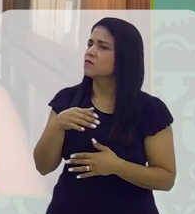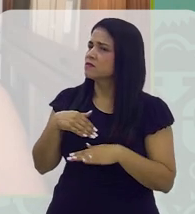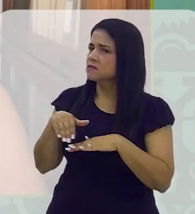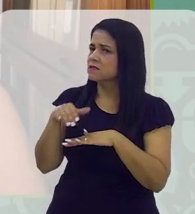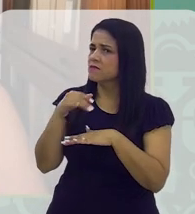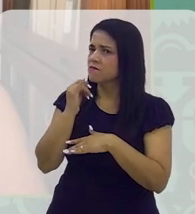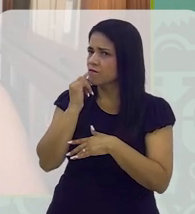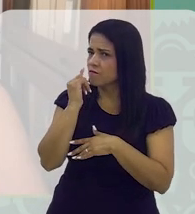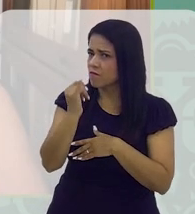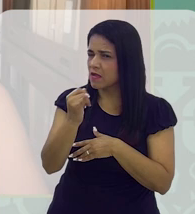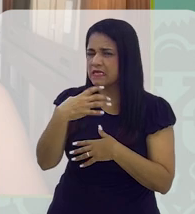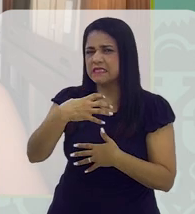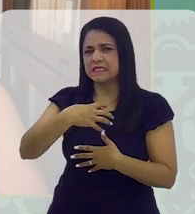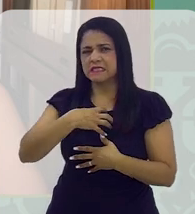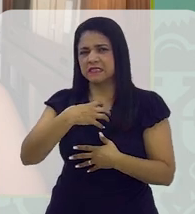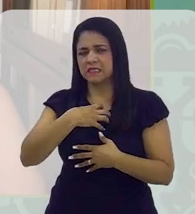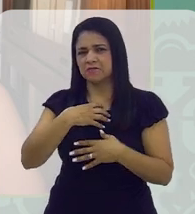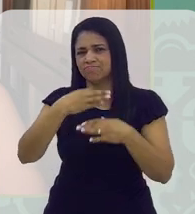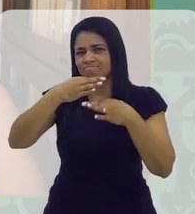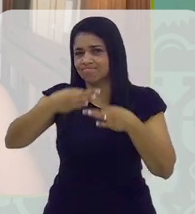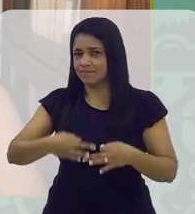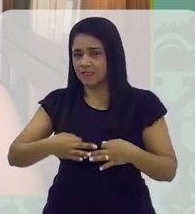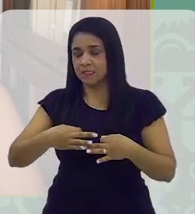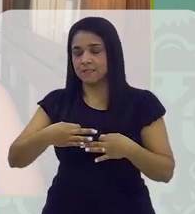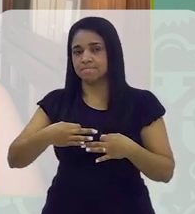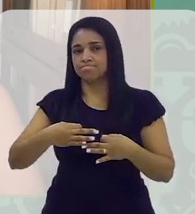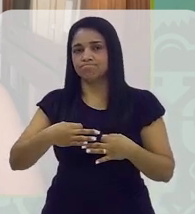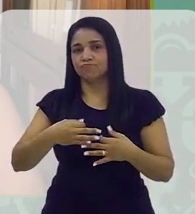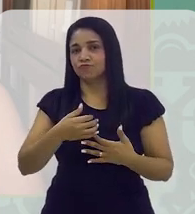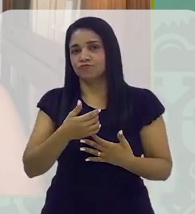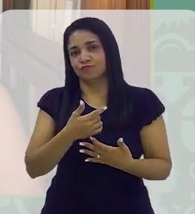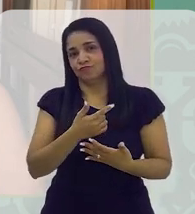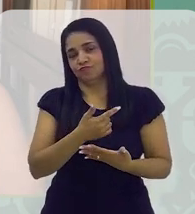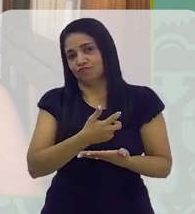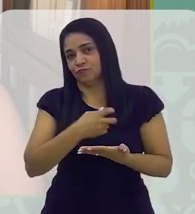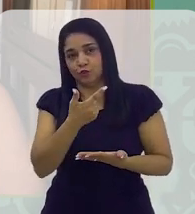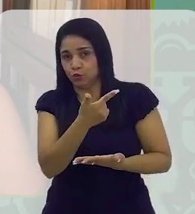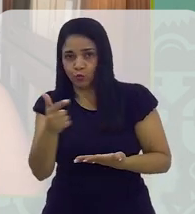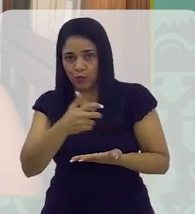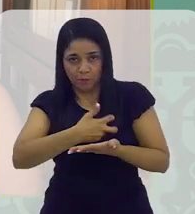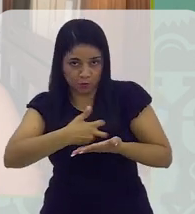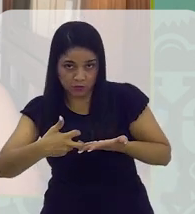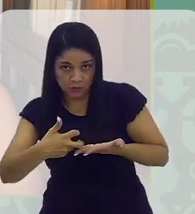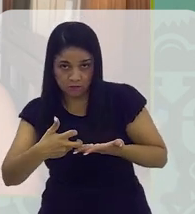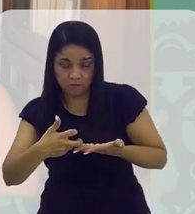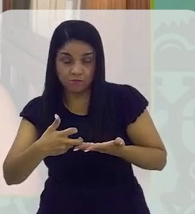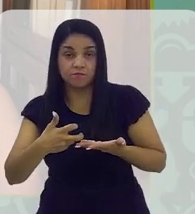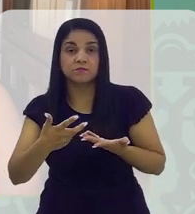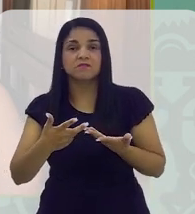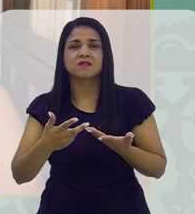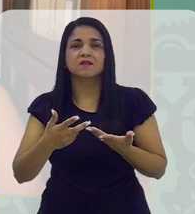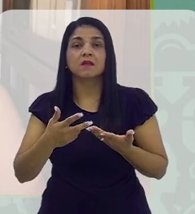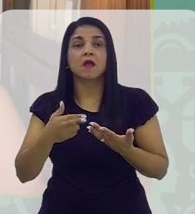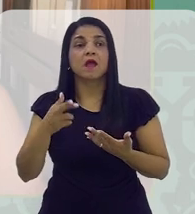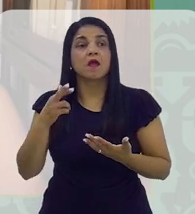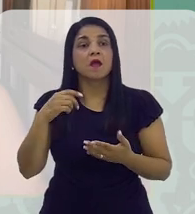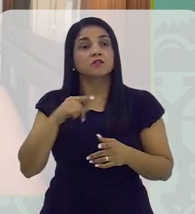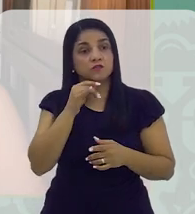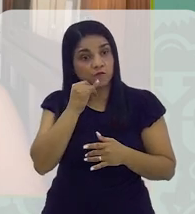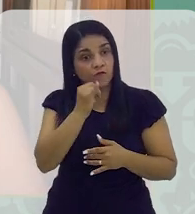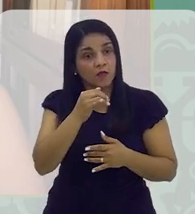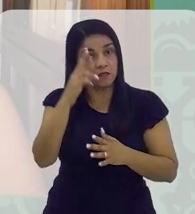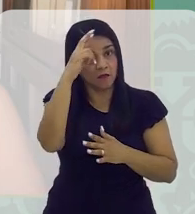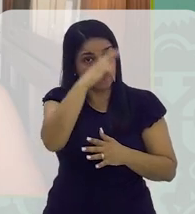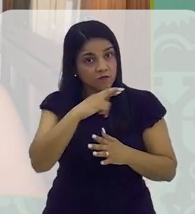fala dessa sensação de certeza de não ser punido, né, por estar em um ambiente ali, a gente fala aí